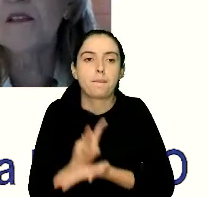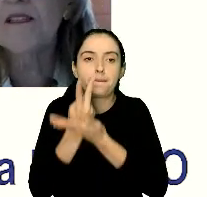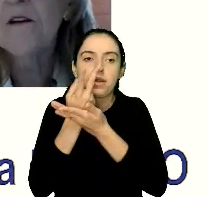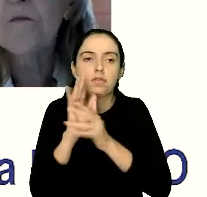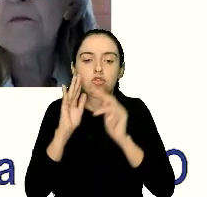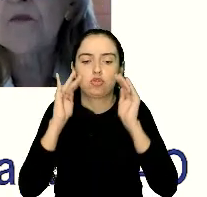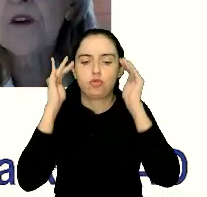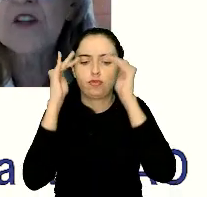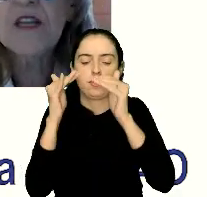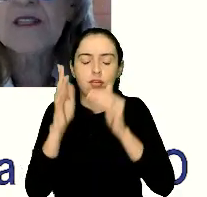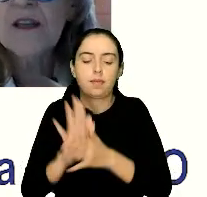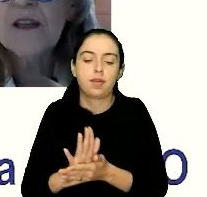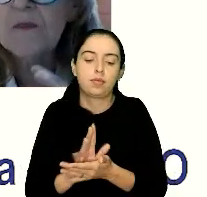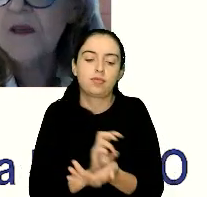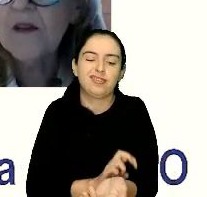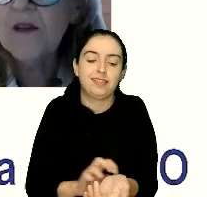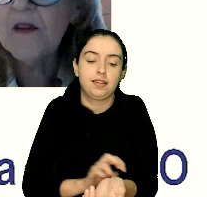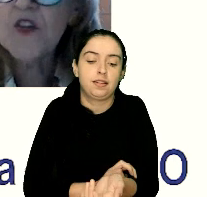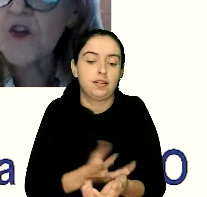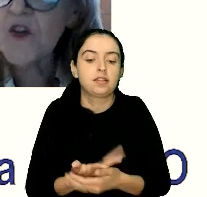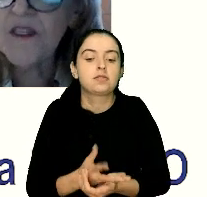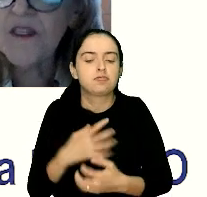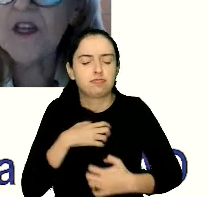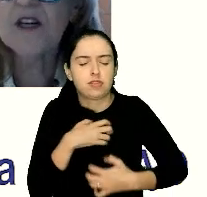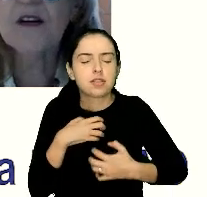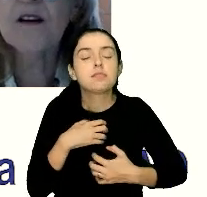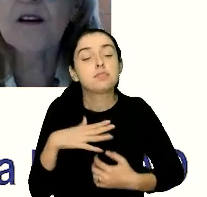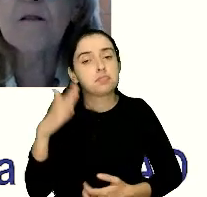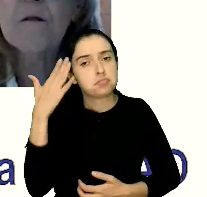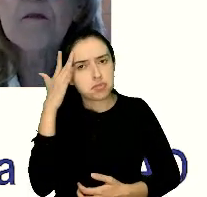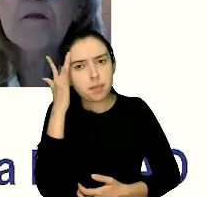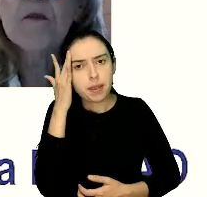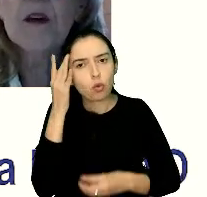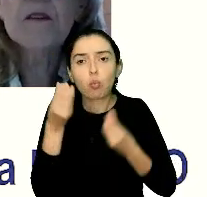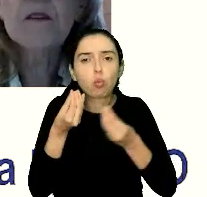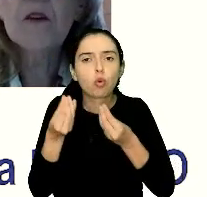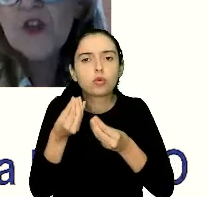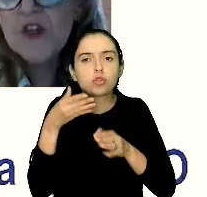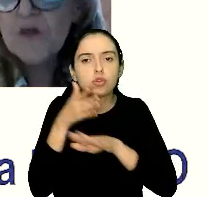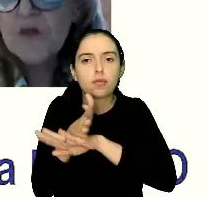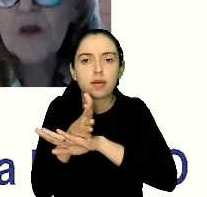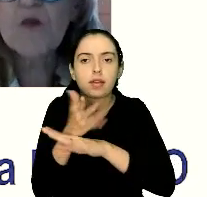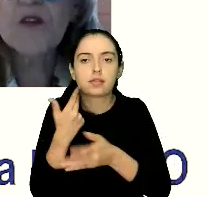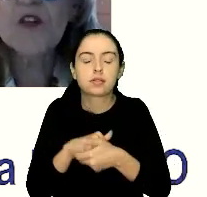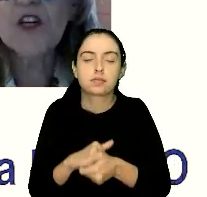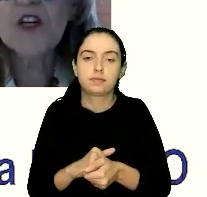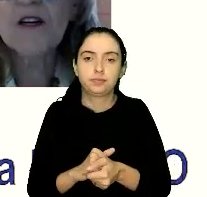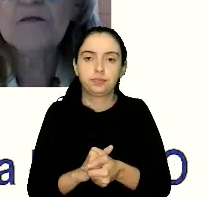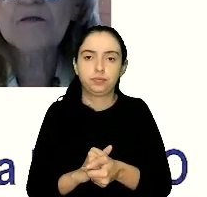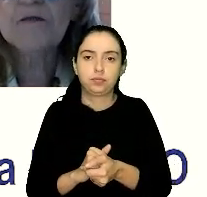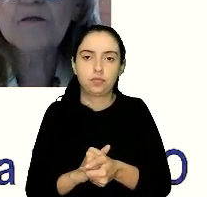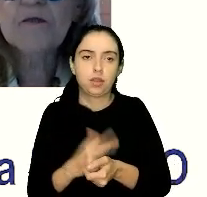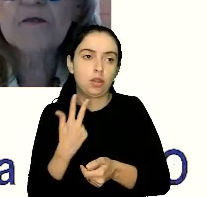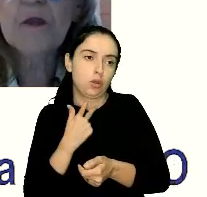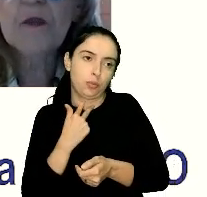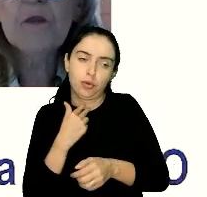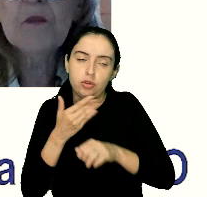da crise, né? A gente tem que saber até onde a gente consegue chegar, né? Até onde a gente não dá conta de